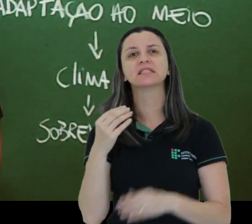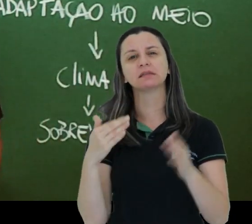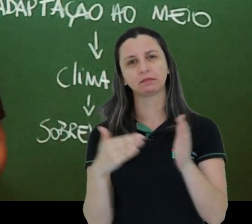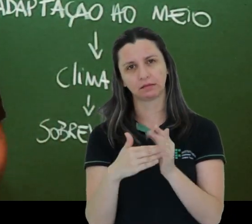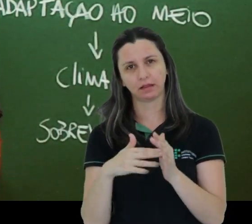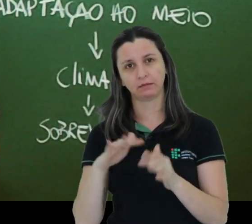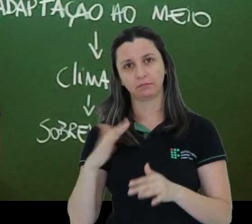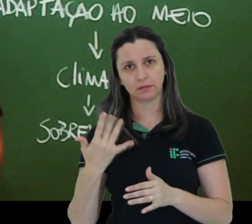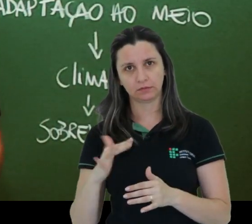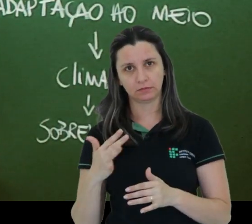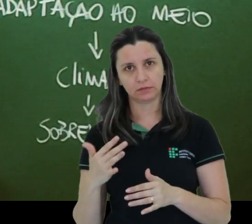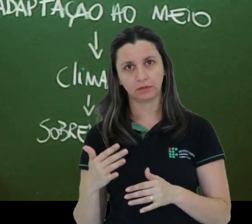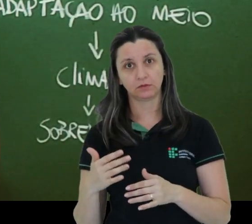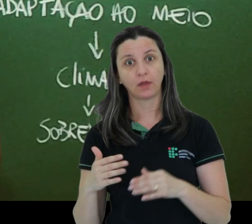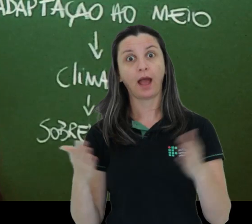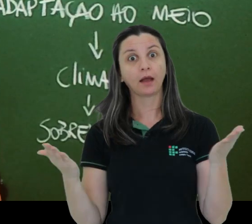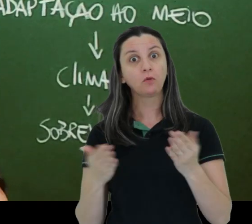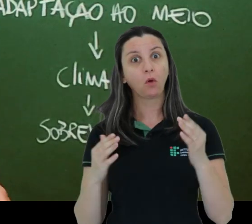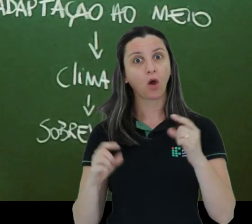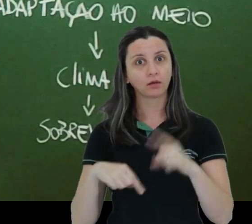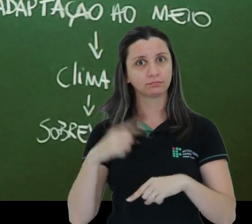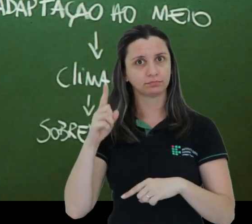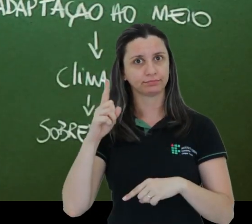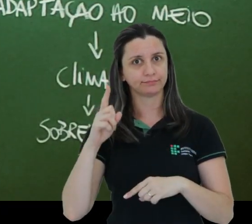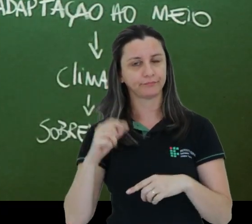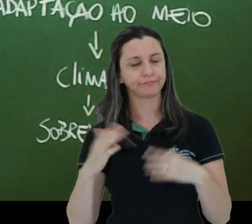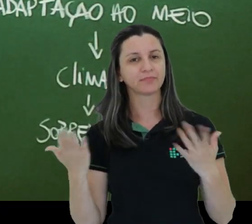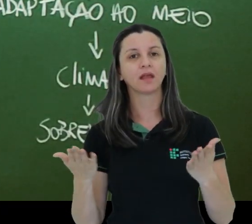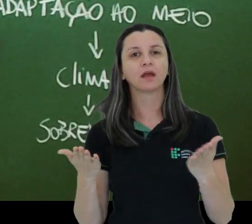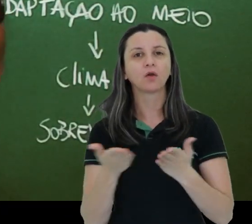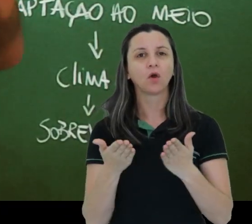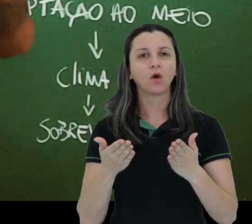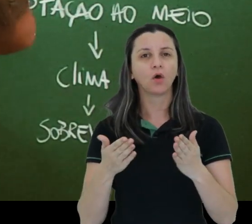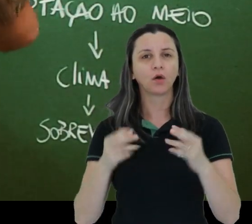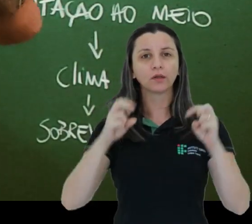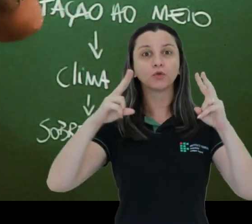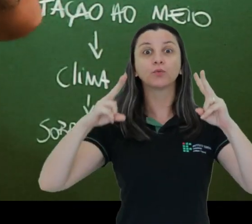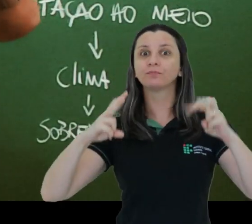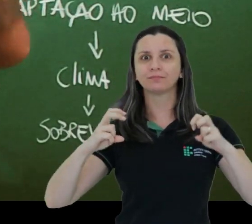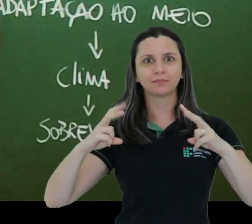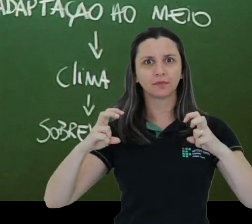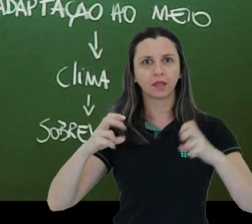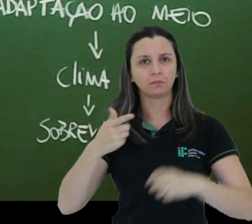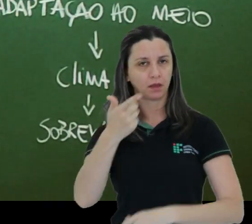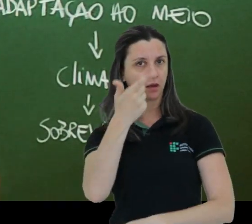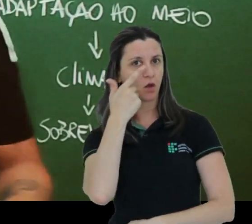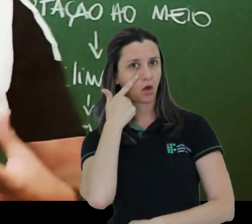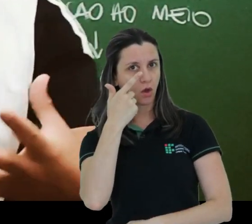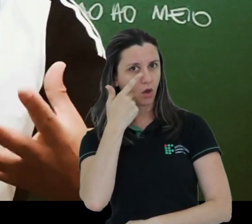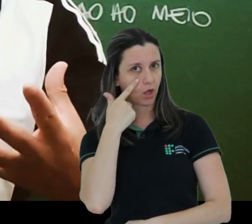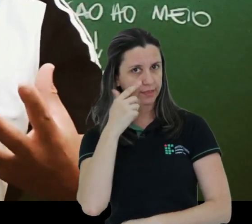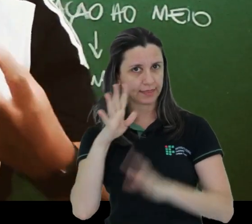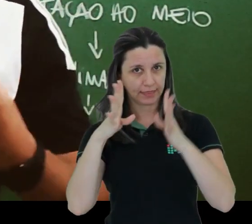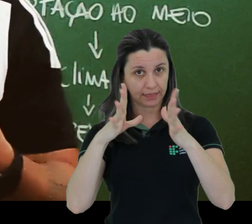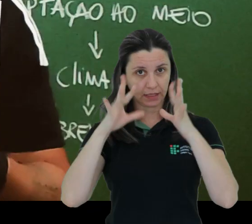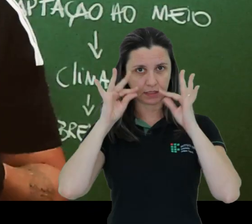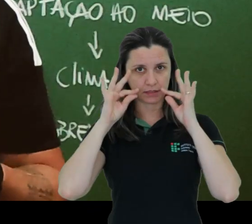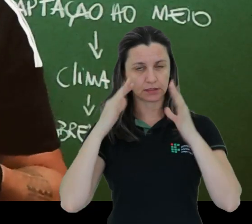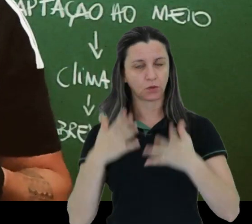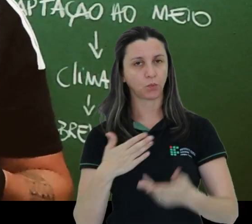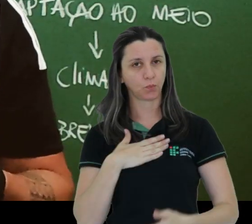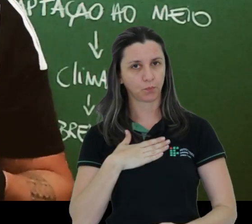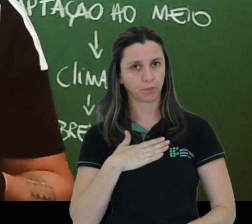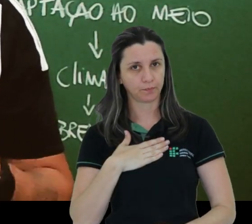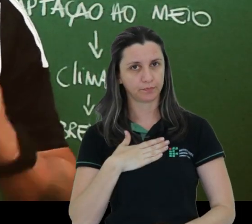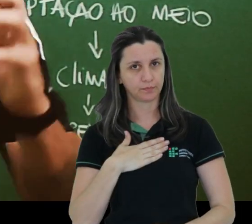do que 60. Para você ver como evoluímos. E agora eu vou entrar num assunto que eu quero que você olhe bem